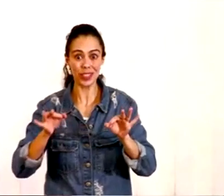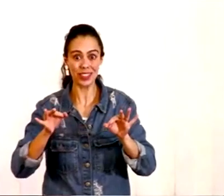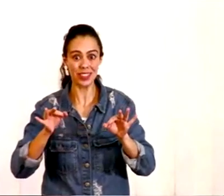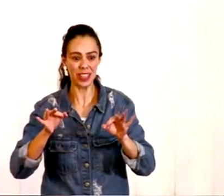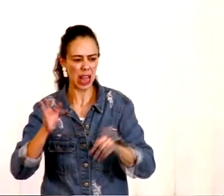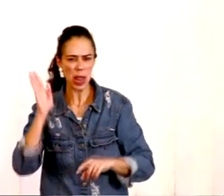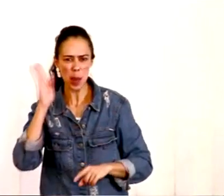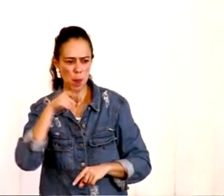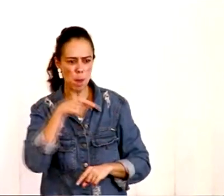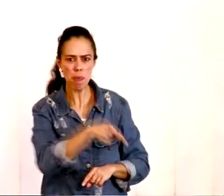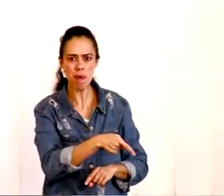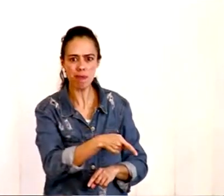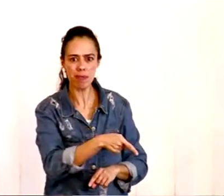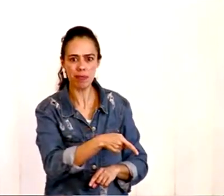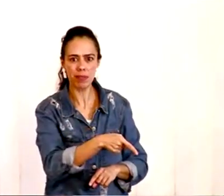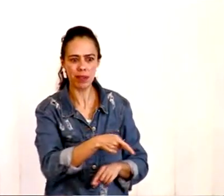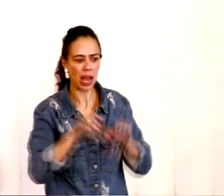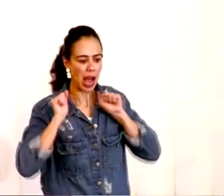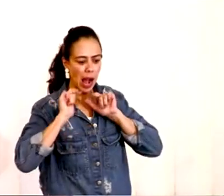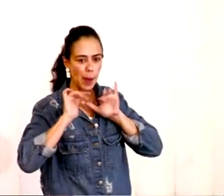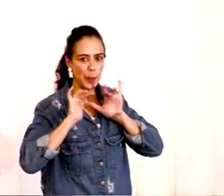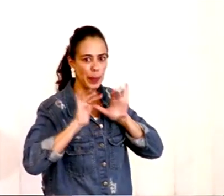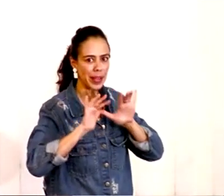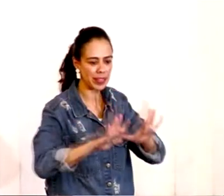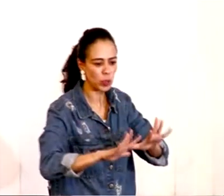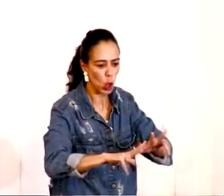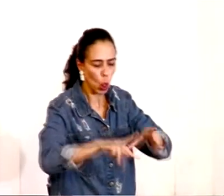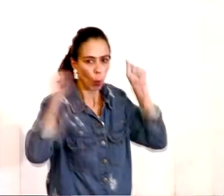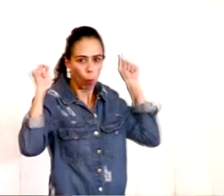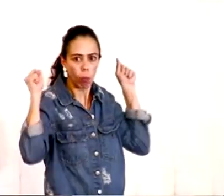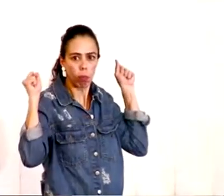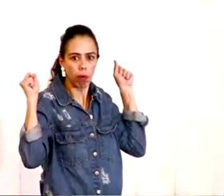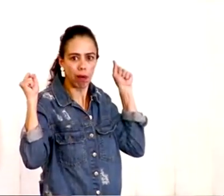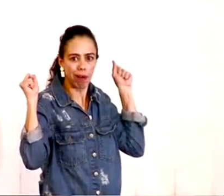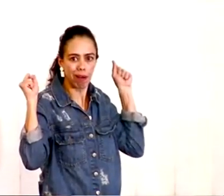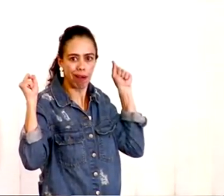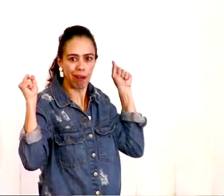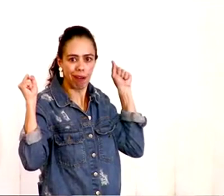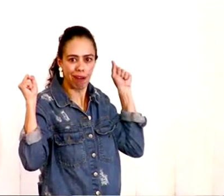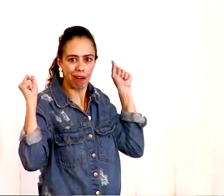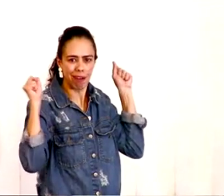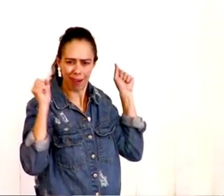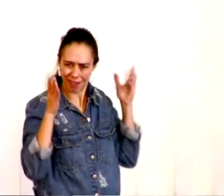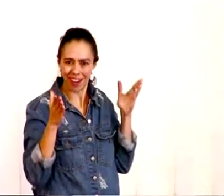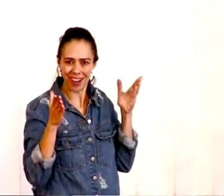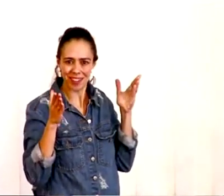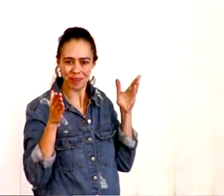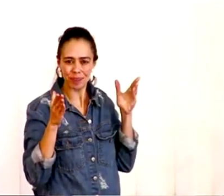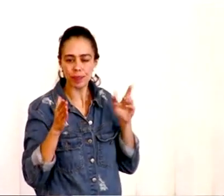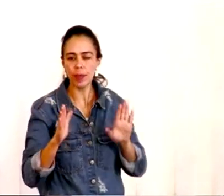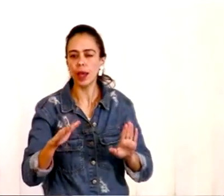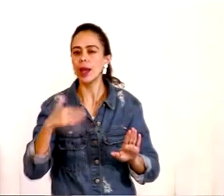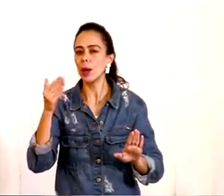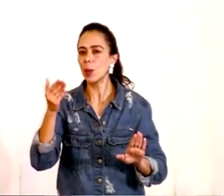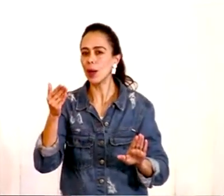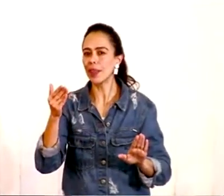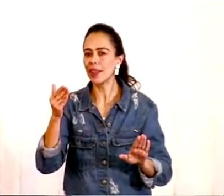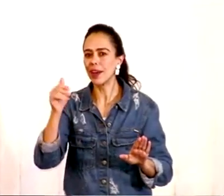Mas Adão e Eva, Deus não amaldiçoa, Deus apenas pune pelos atos pecaminosos que eles